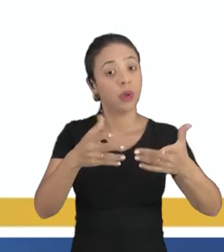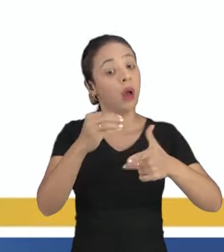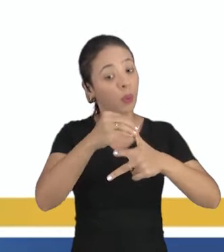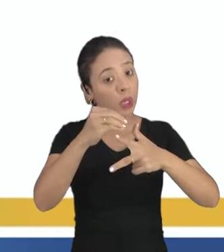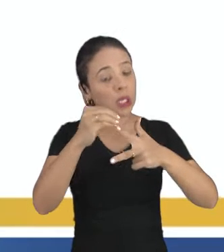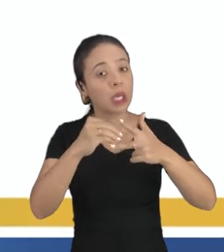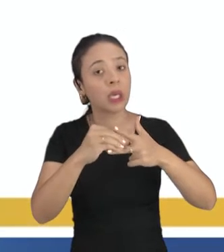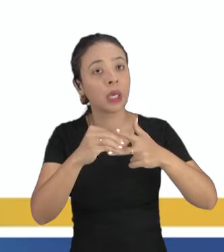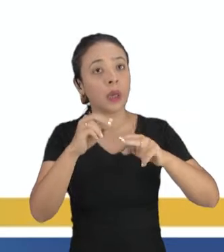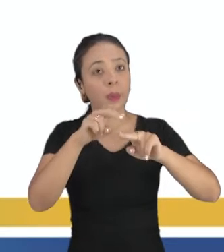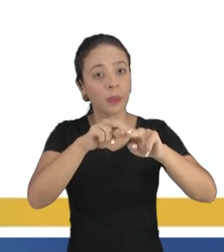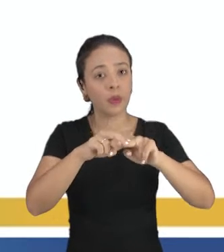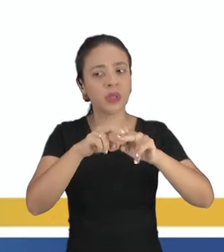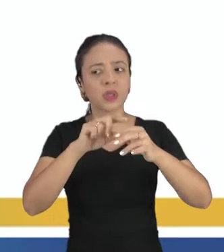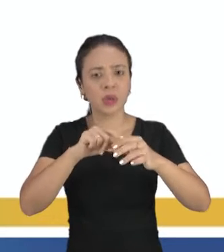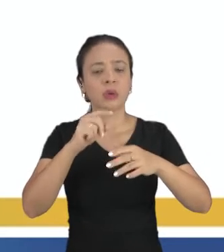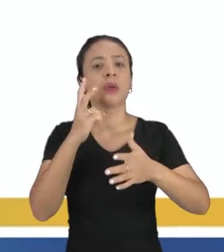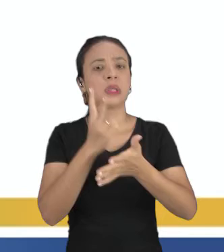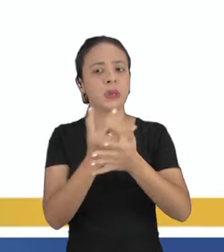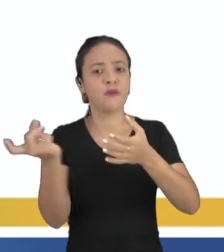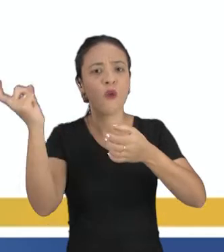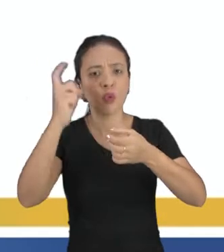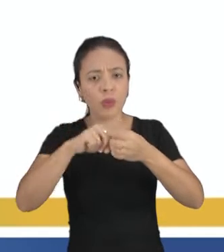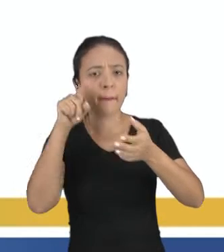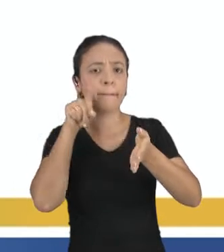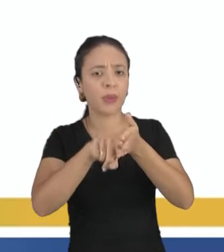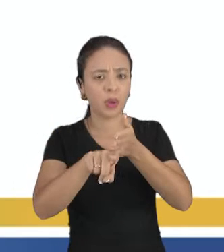Enem, eu vou dar uma ida e uma volta.